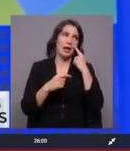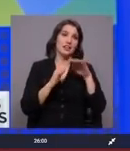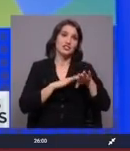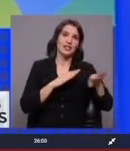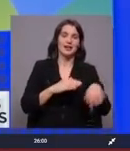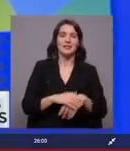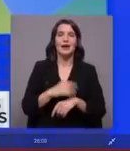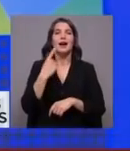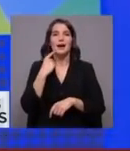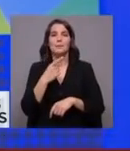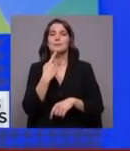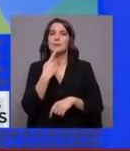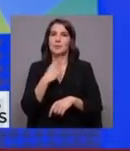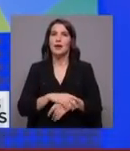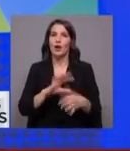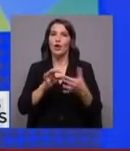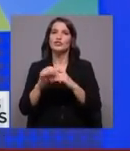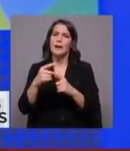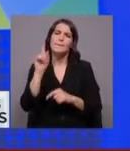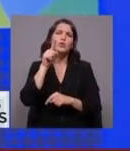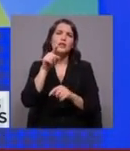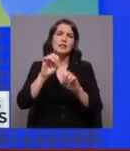nos É verdade